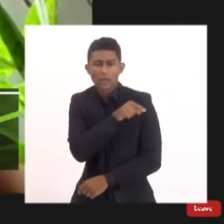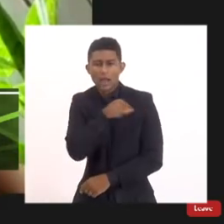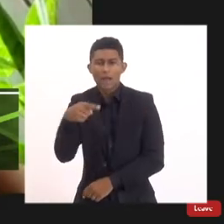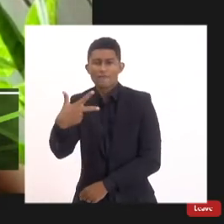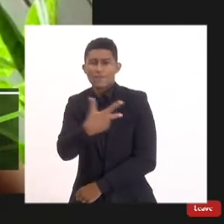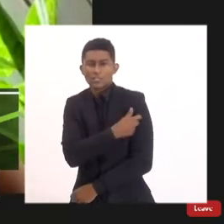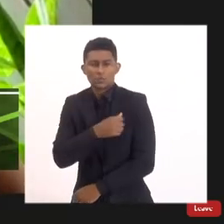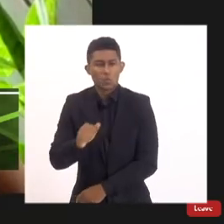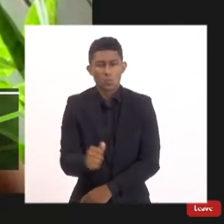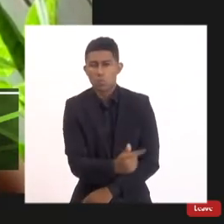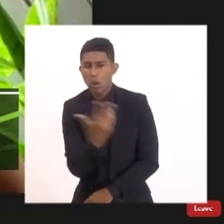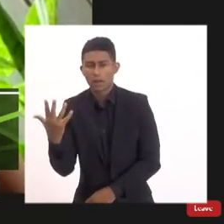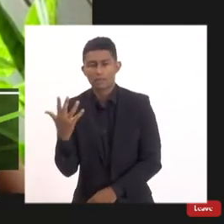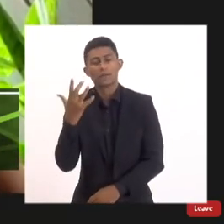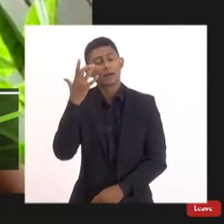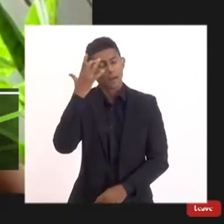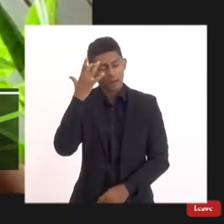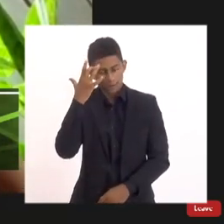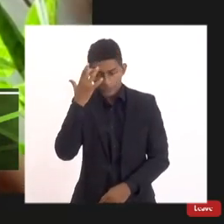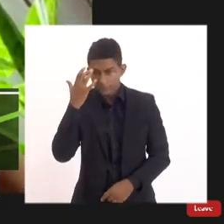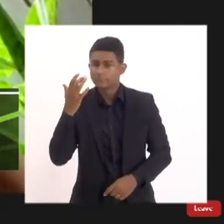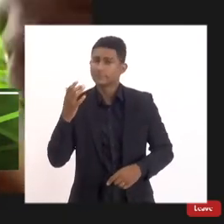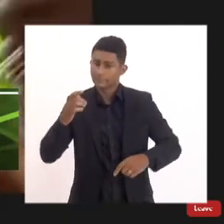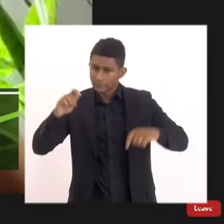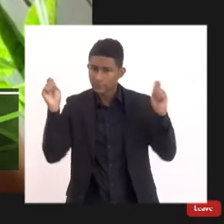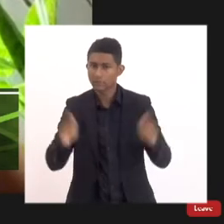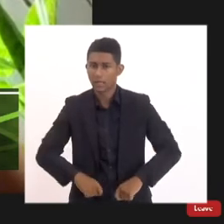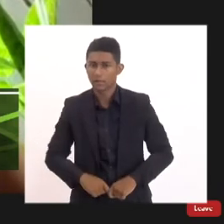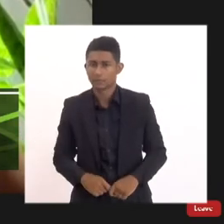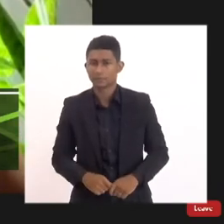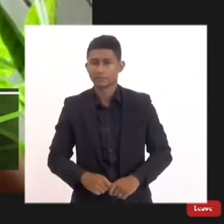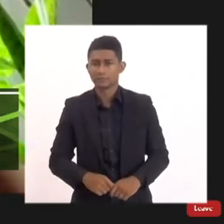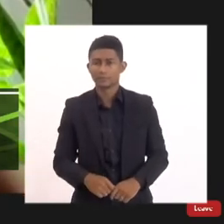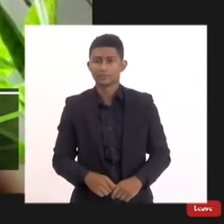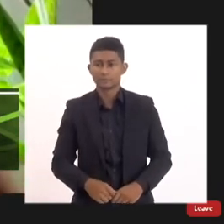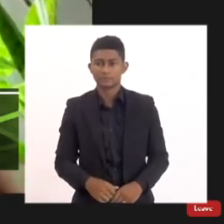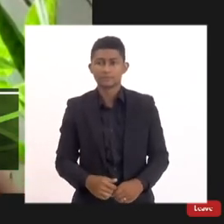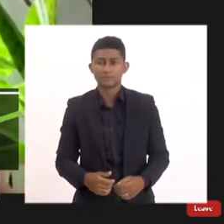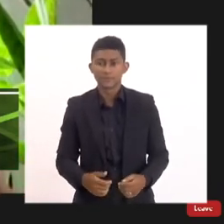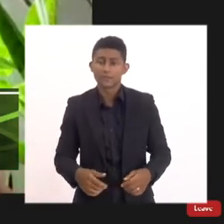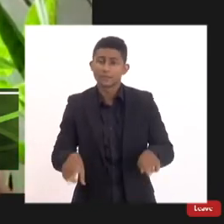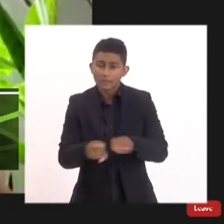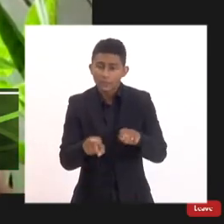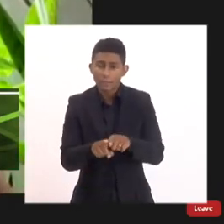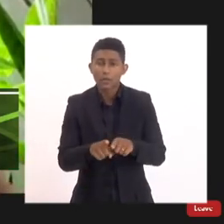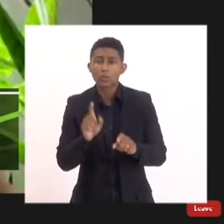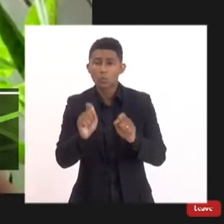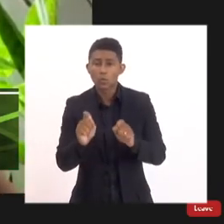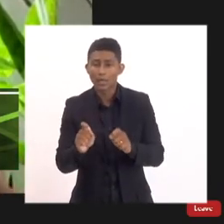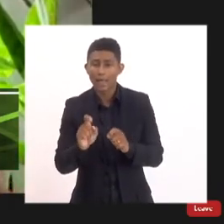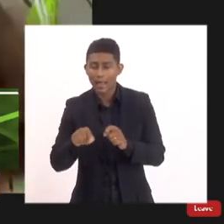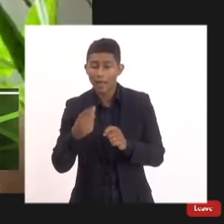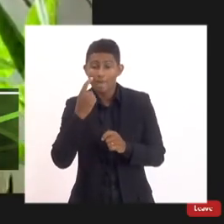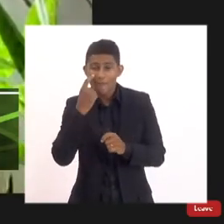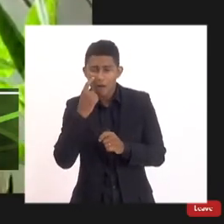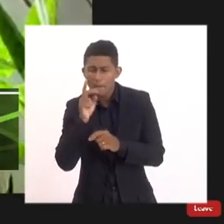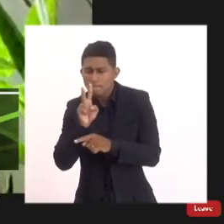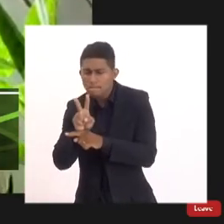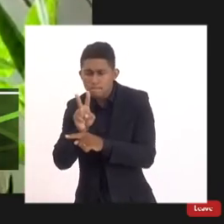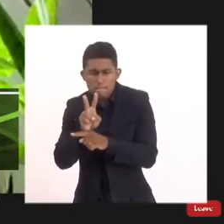Eu acho que isso poderíamos fazer. E aí entra no que a Malvina falou, o acompanhamento, né? Porque a gente